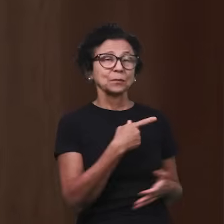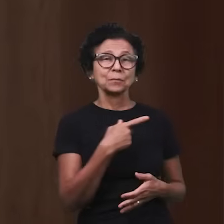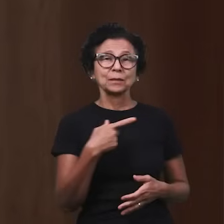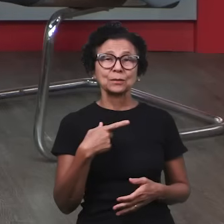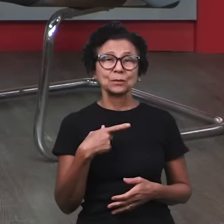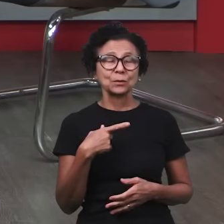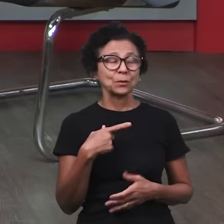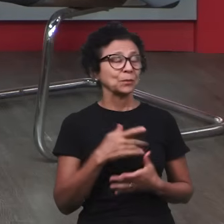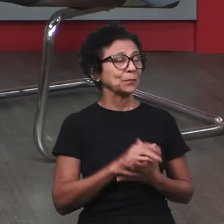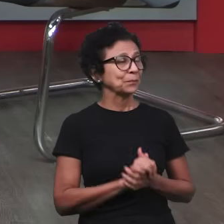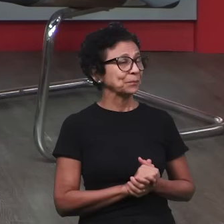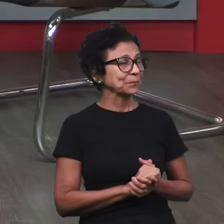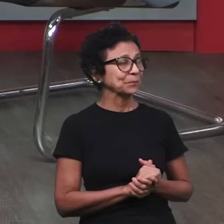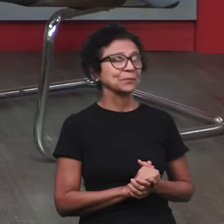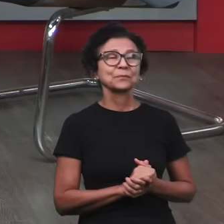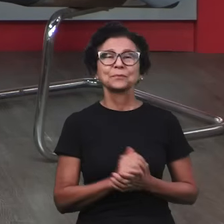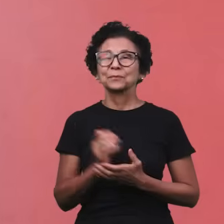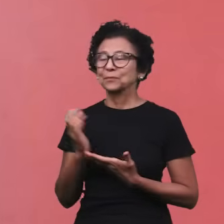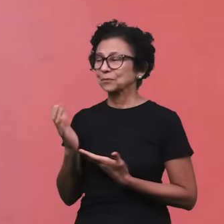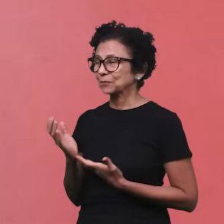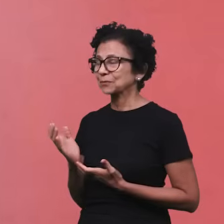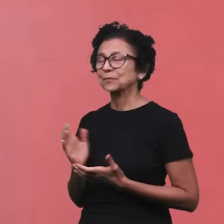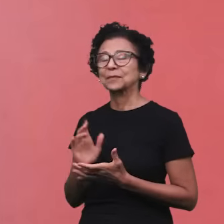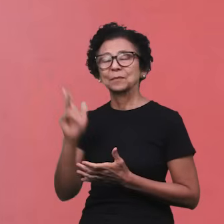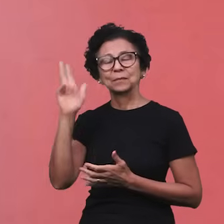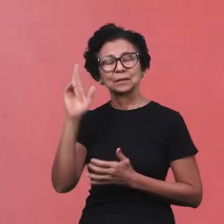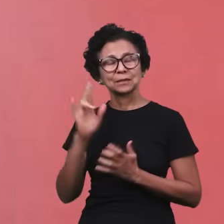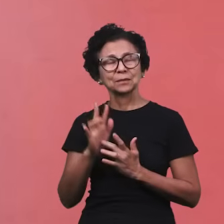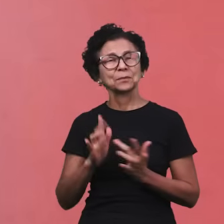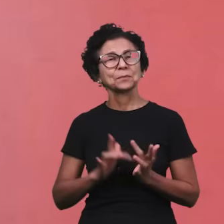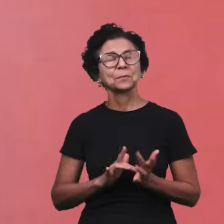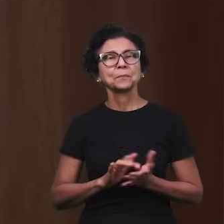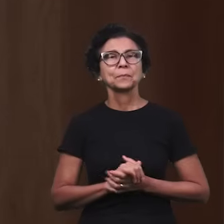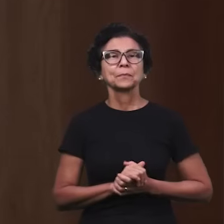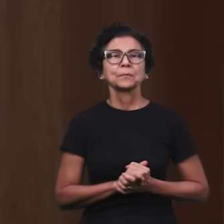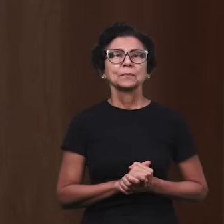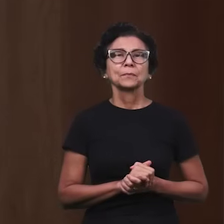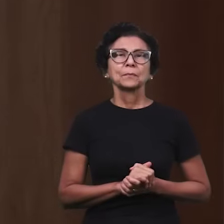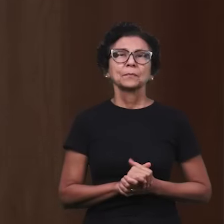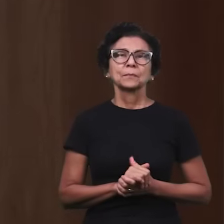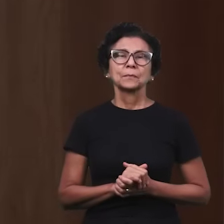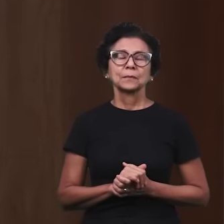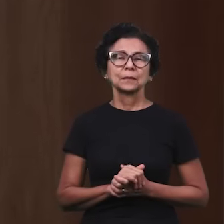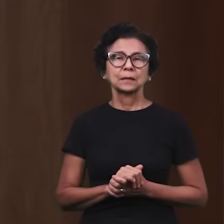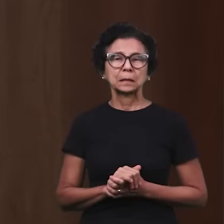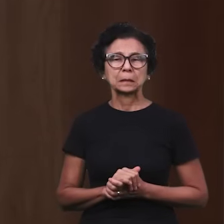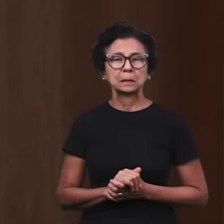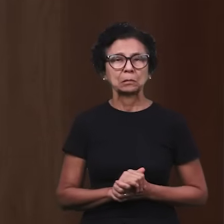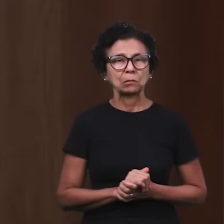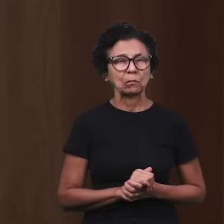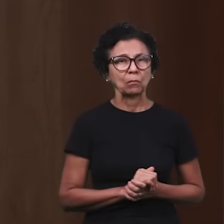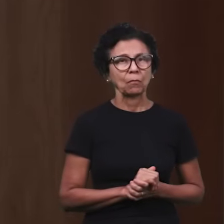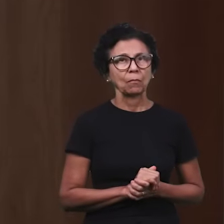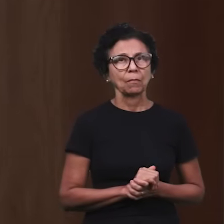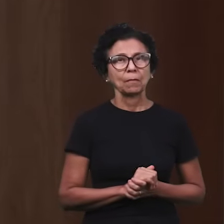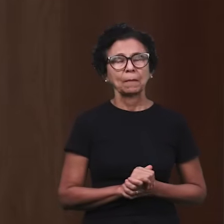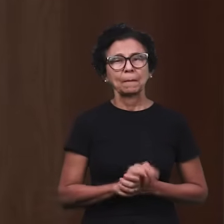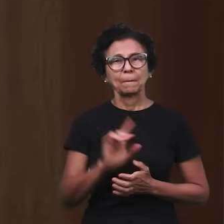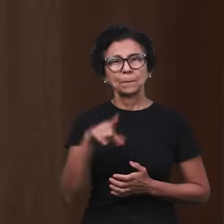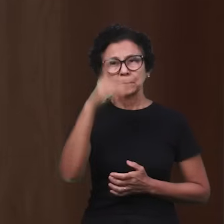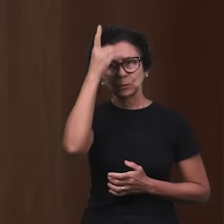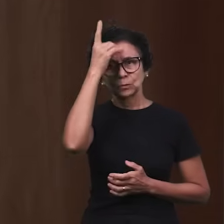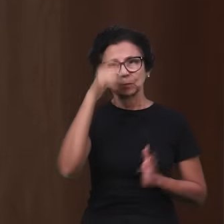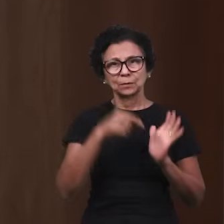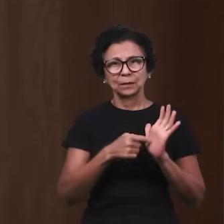Alexandre. Pastor Alexandre, a paz do Senhor. Paz do Senhor, Amadeu, paz do Senhor a todos. Nós vamos entrar no nosso próximo